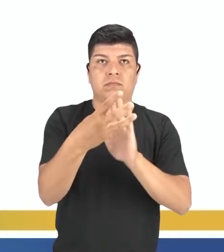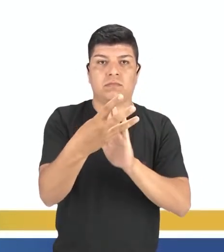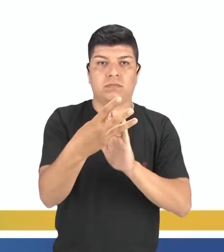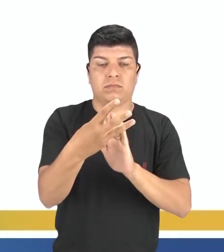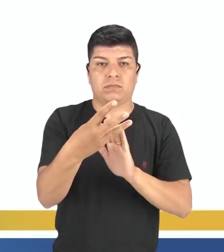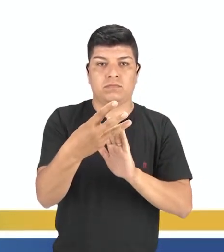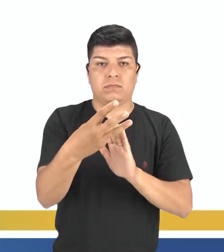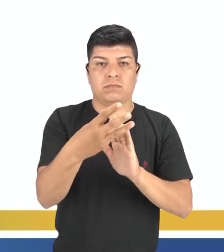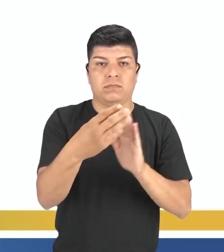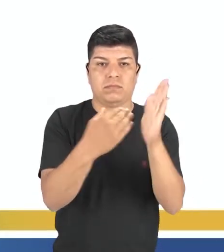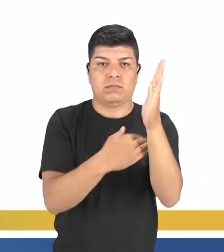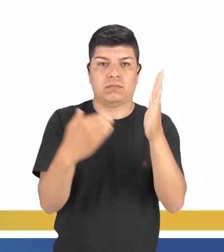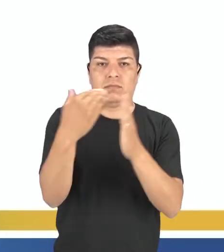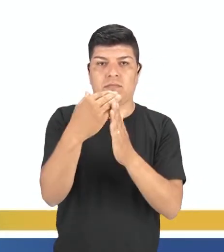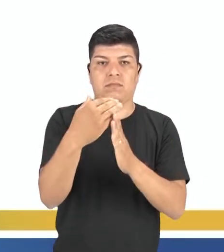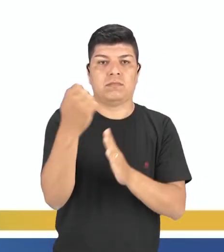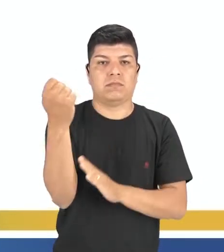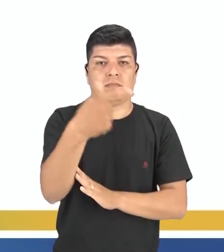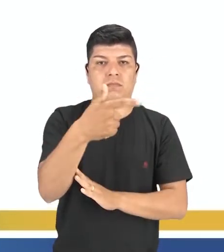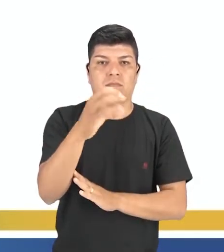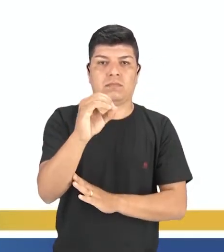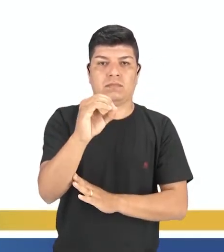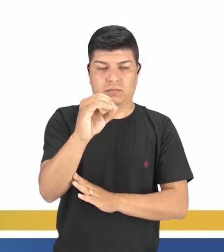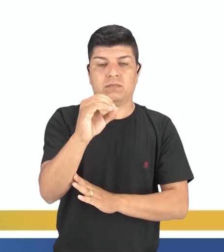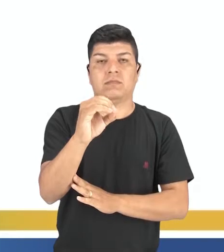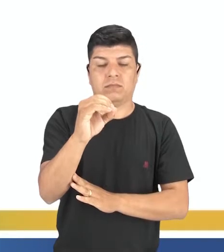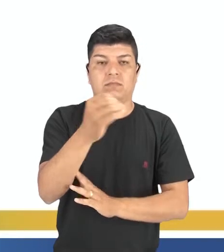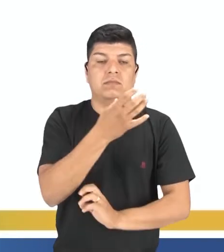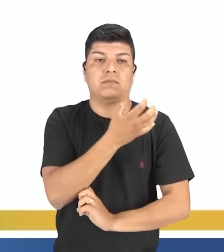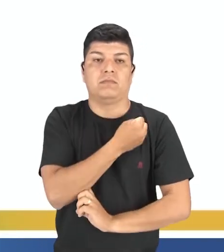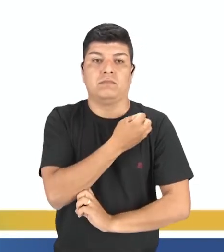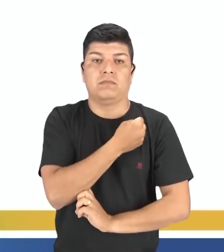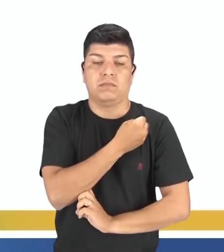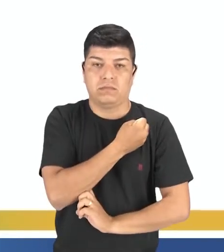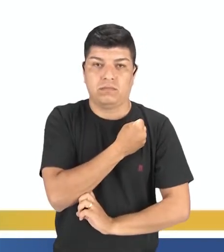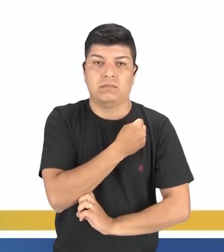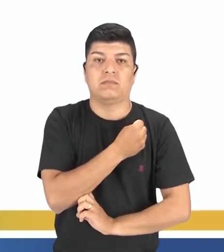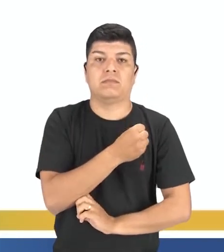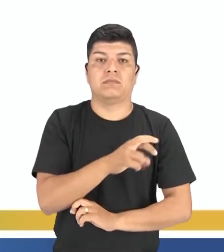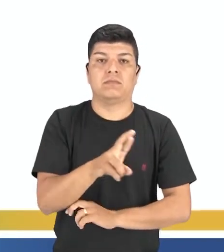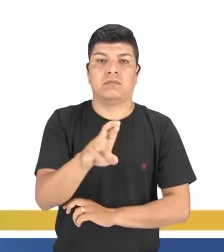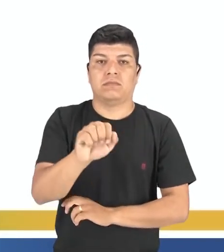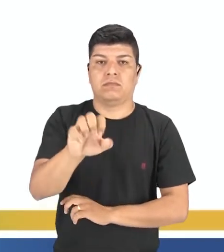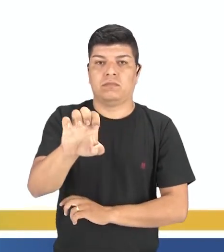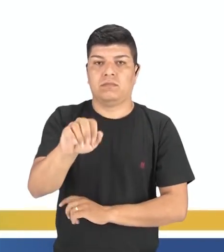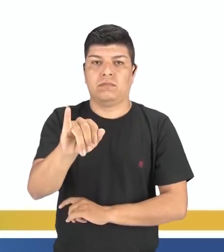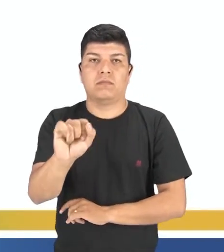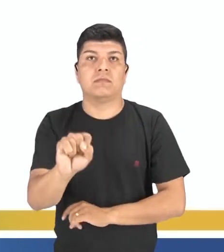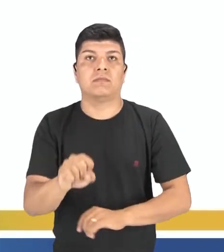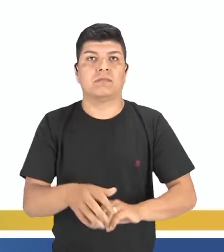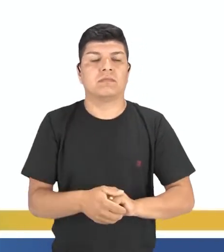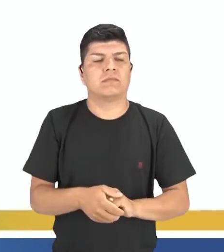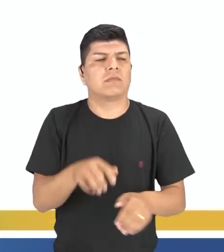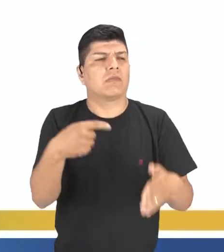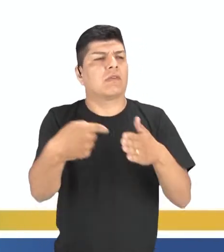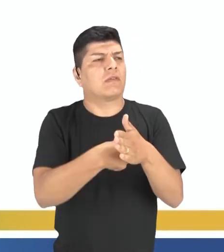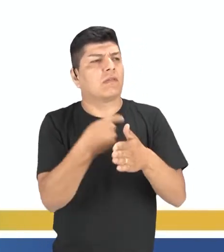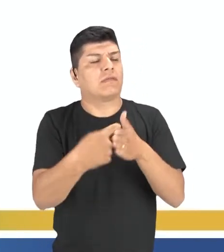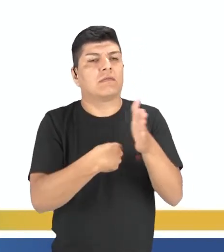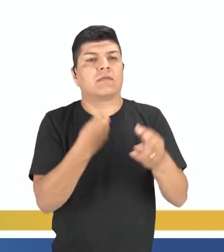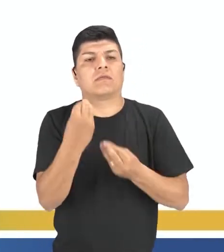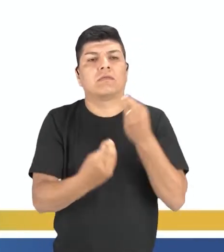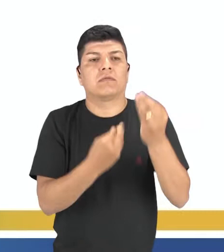3 maior que zero no conjunto dos números reais. Talvez você esteja se perguntando